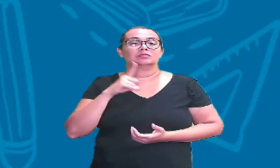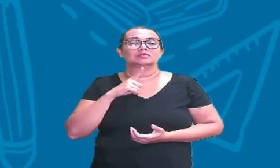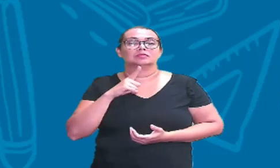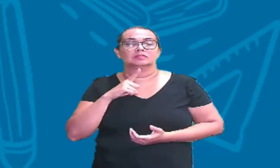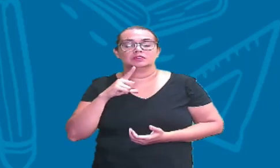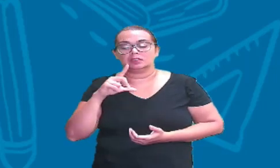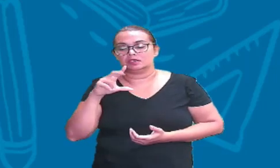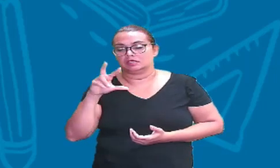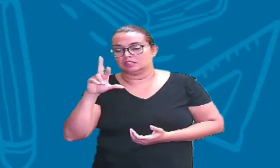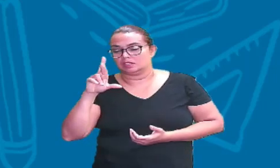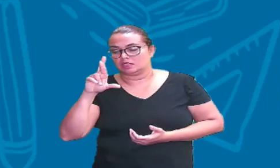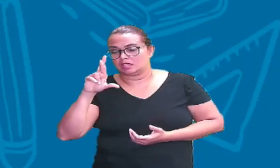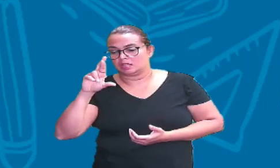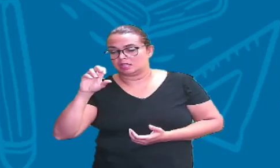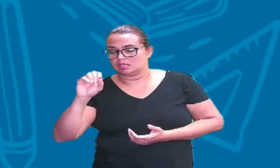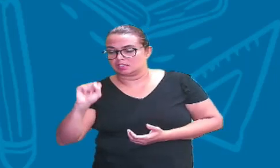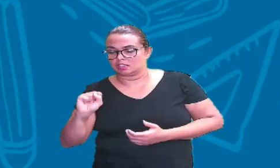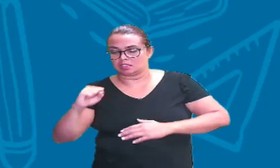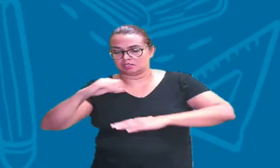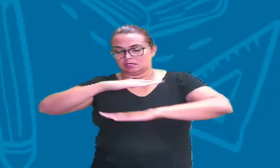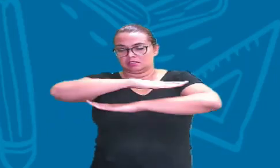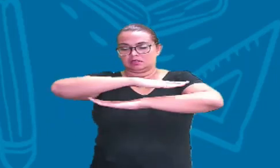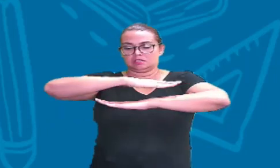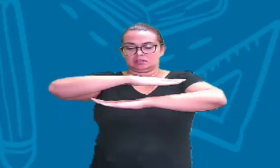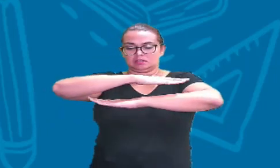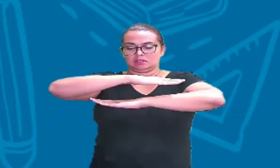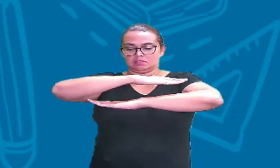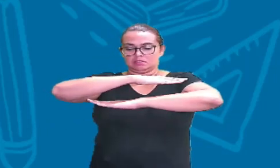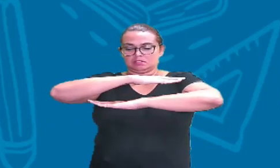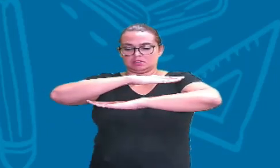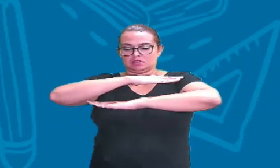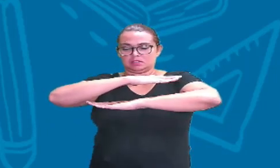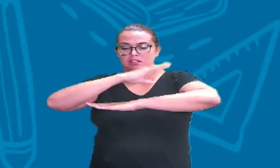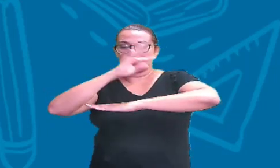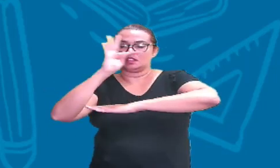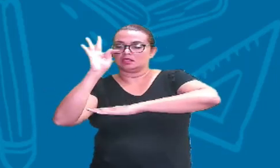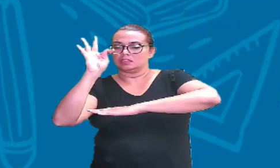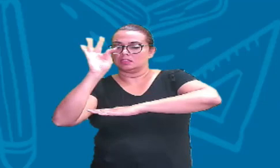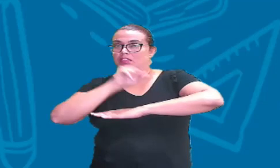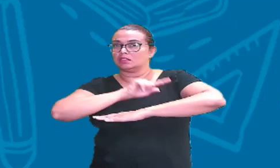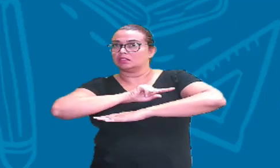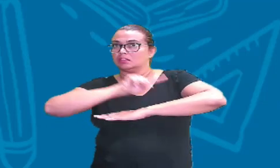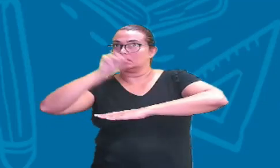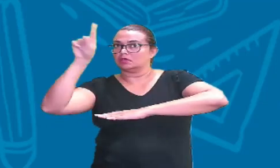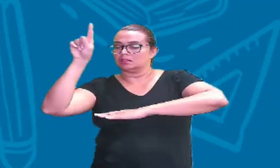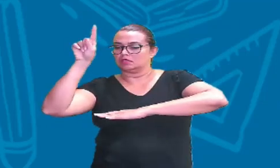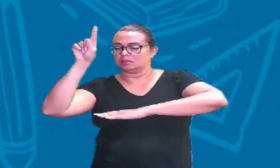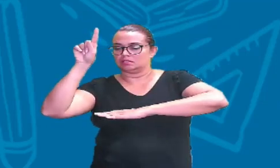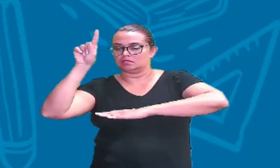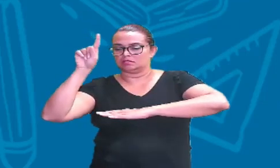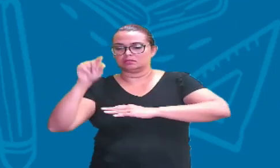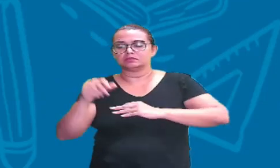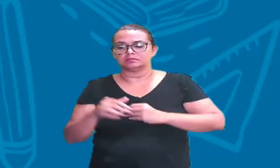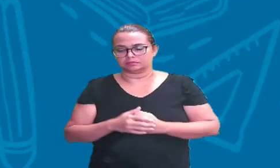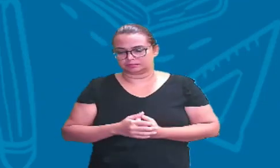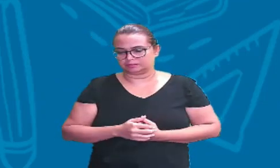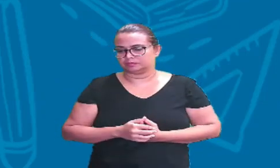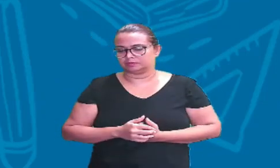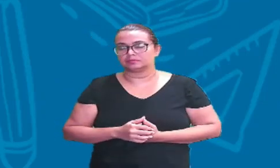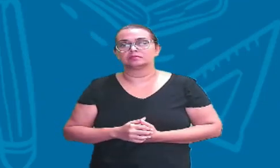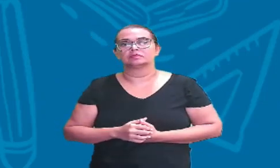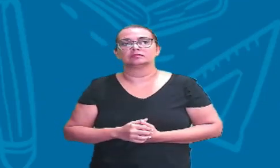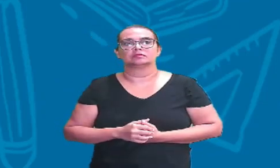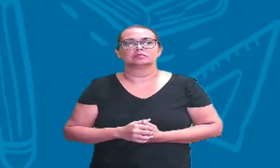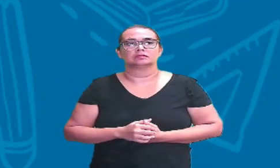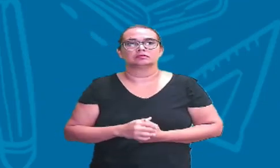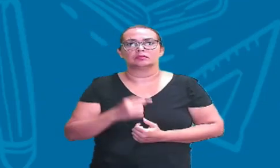R, que são paralelas e estão sendo cortadas pela reta T, tá? Então, uma